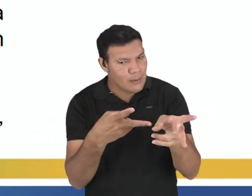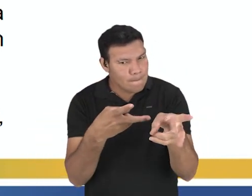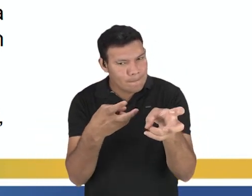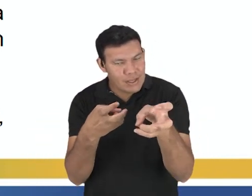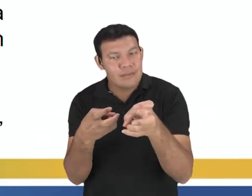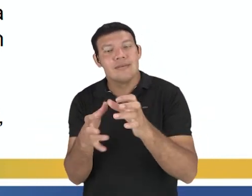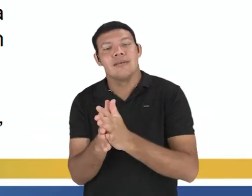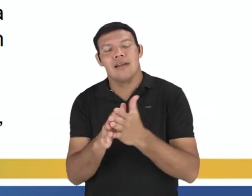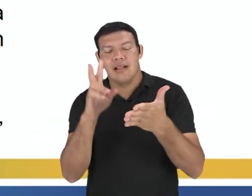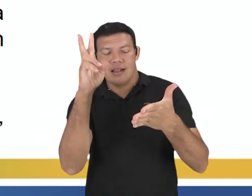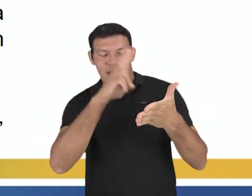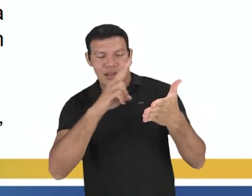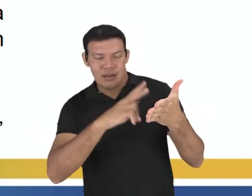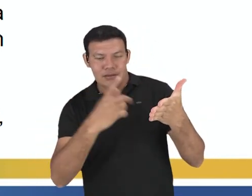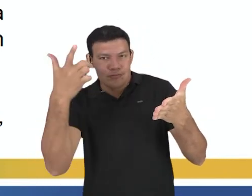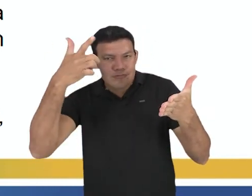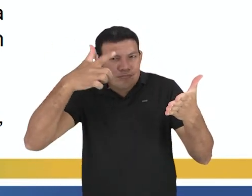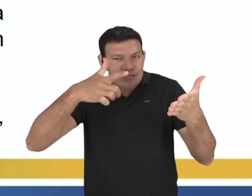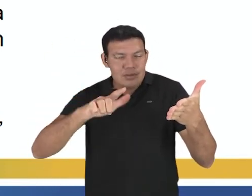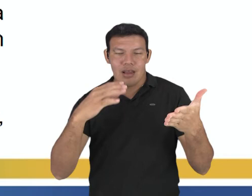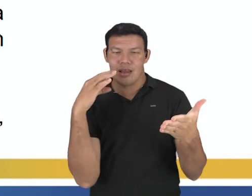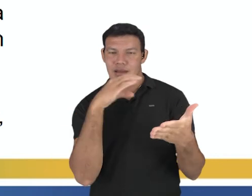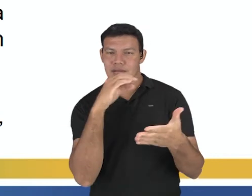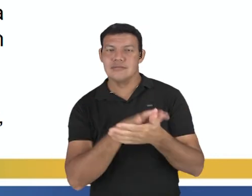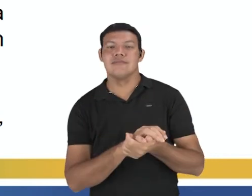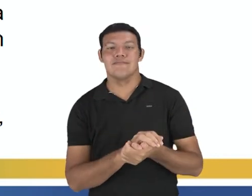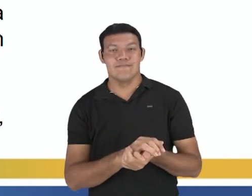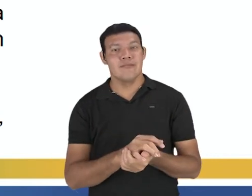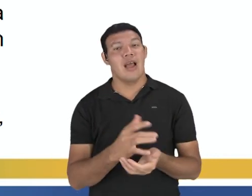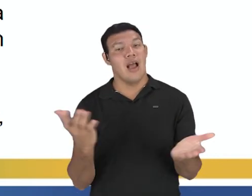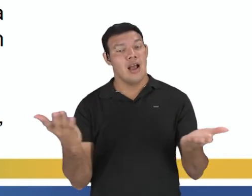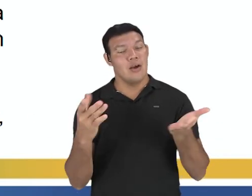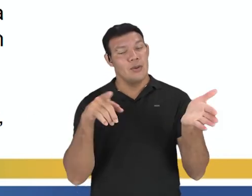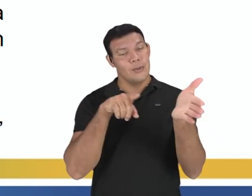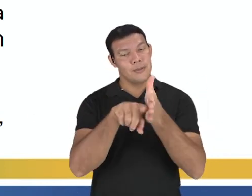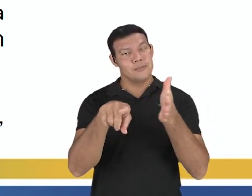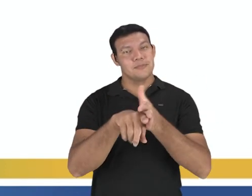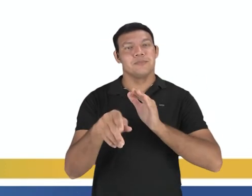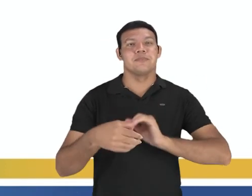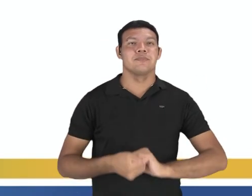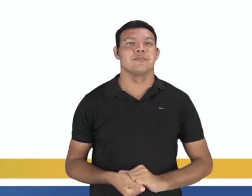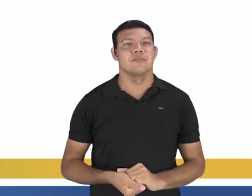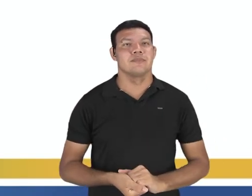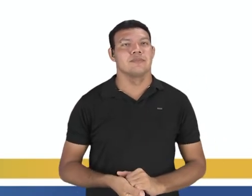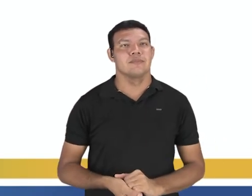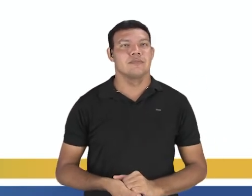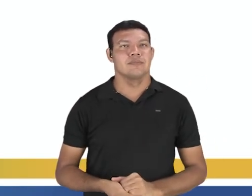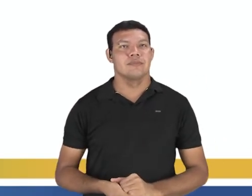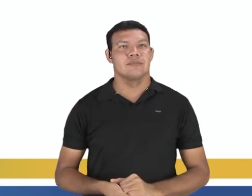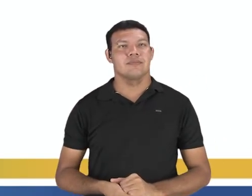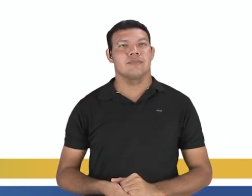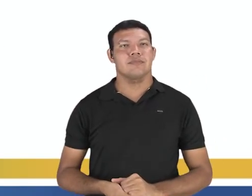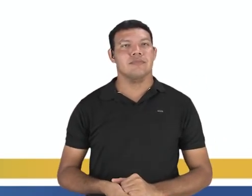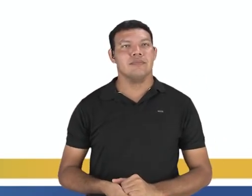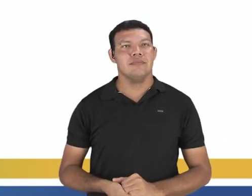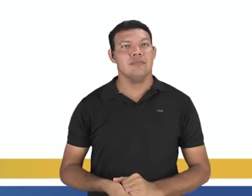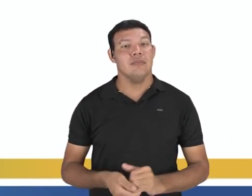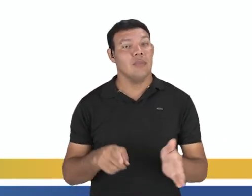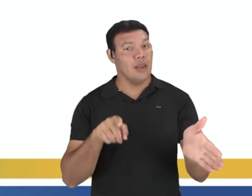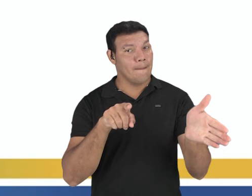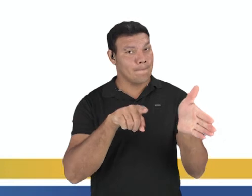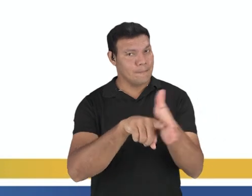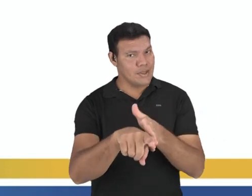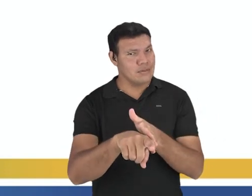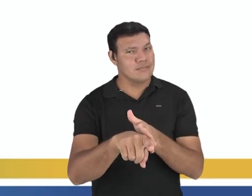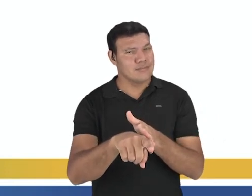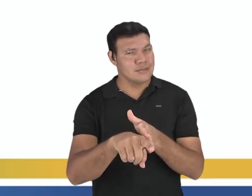vai, faz outra leitura rapidinho, e aí voltamos lá para a nossa questão. Vamos lá? E aí ele vai perguntar,